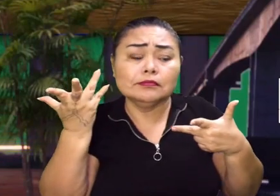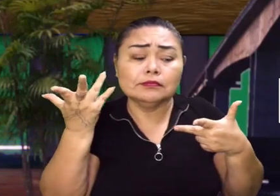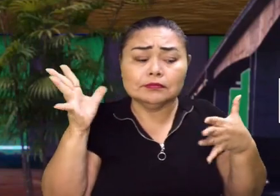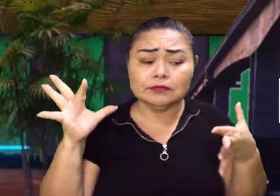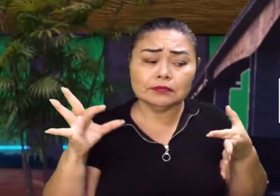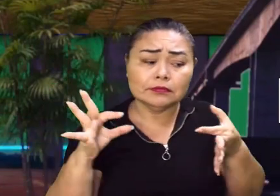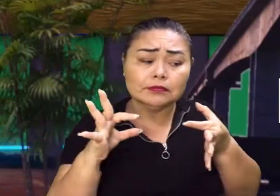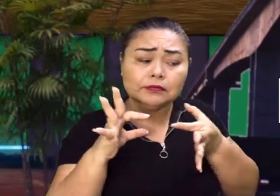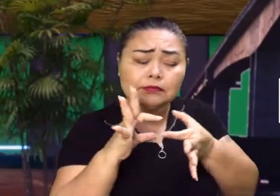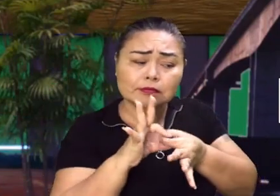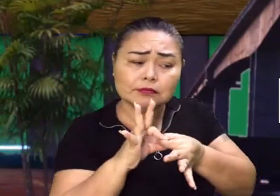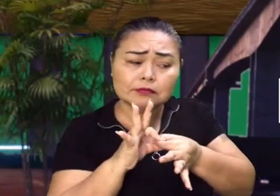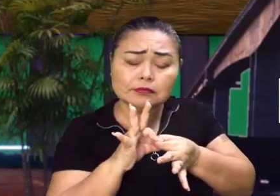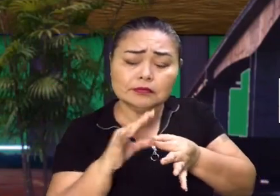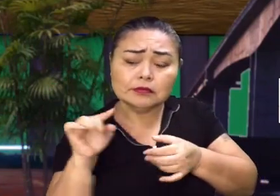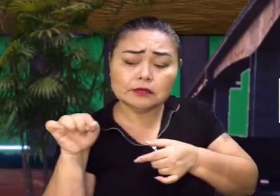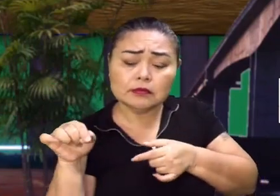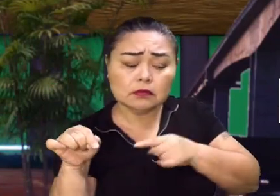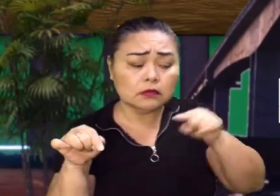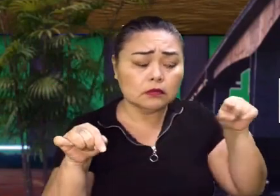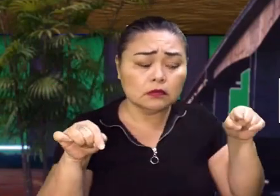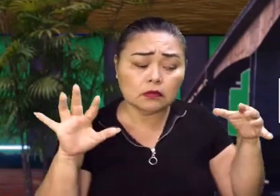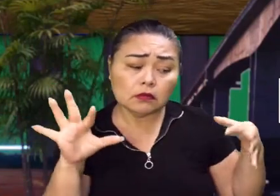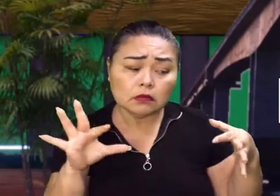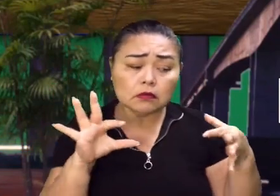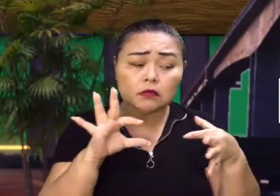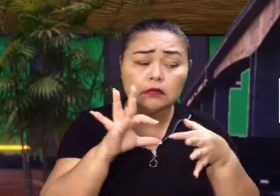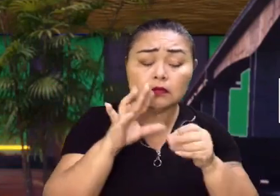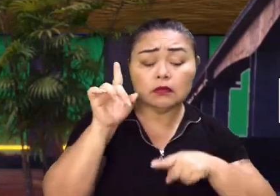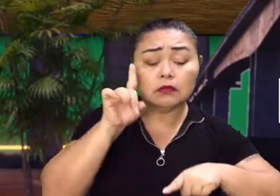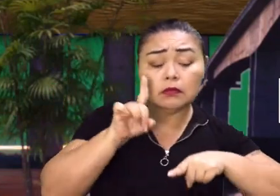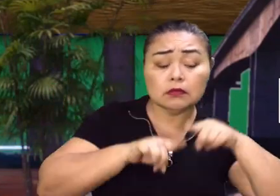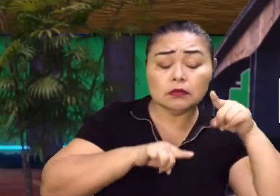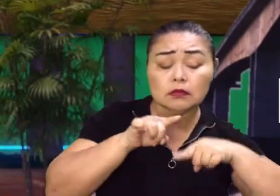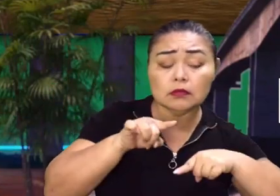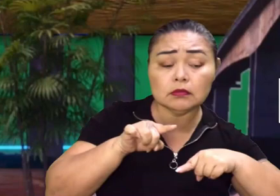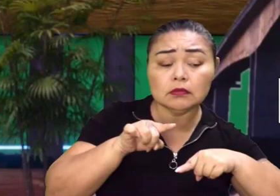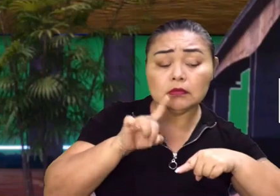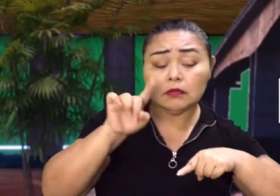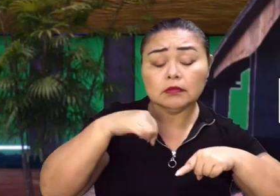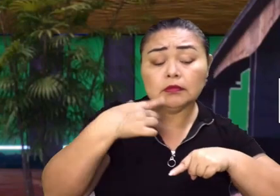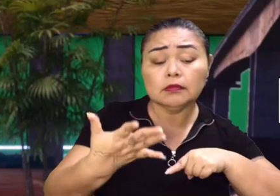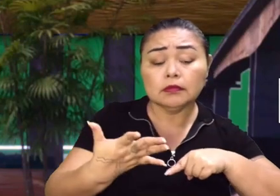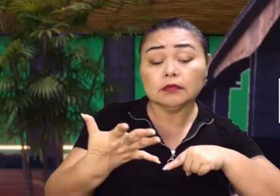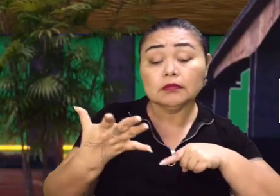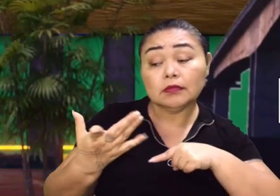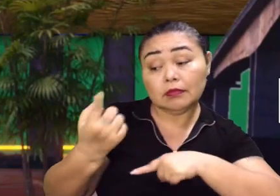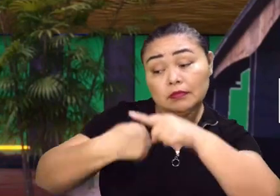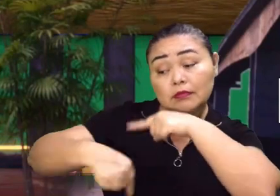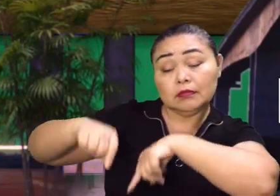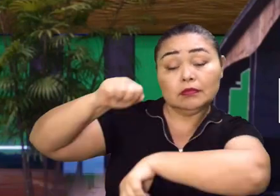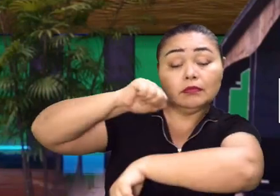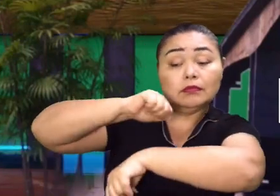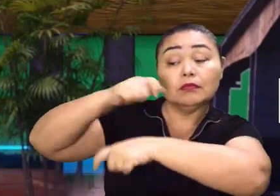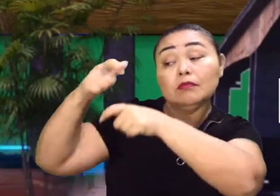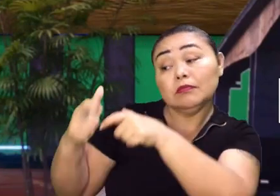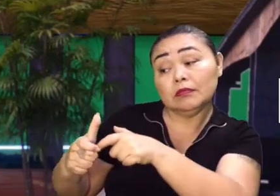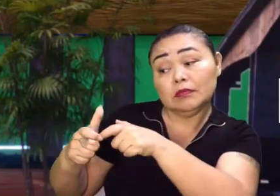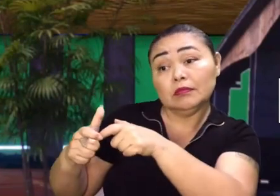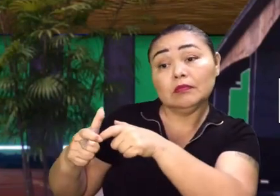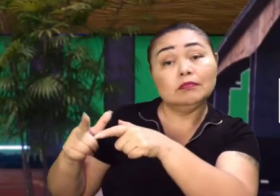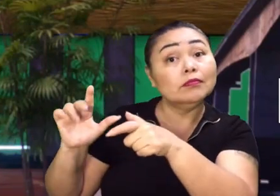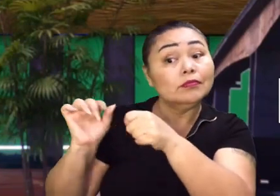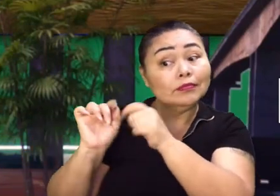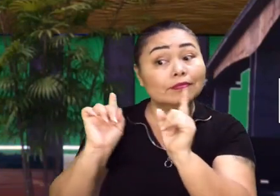linkar o tipo de de matéria a sua origem às vezes ele pode